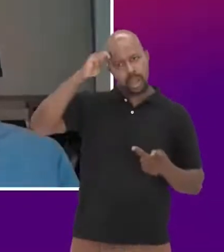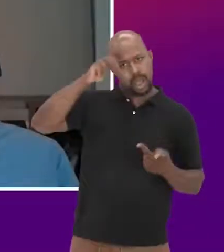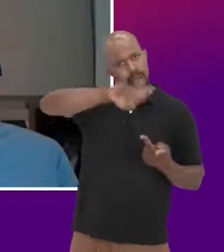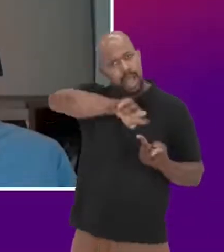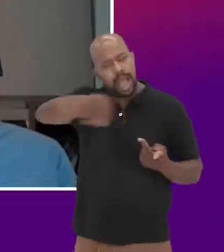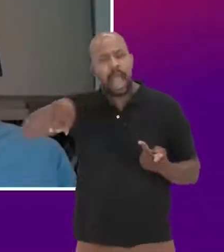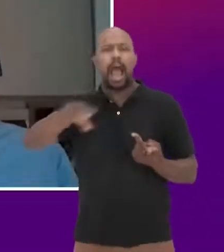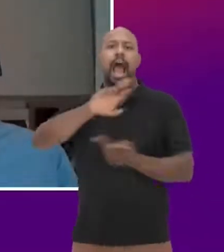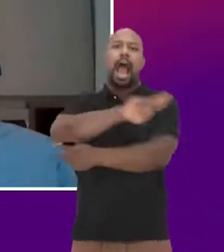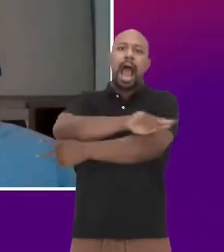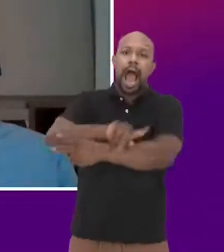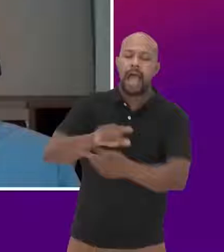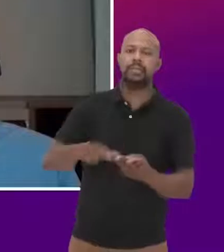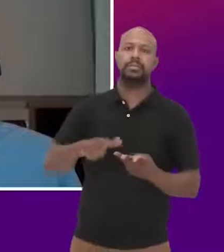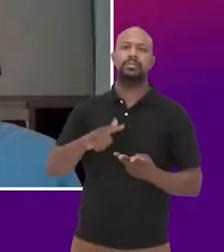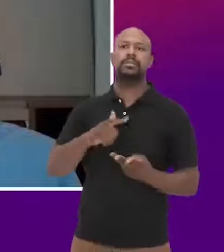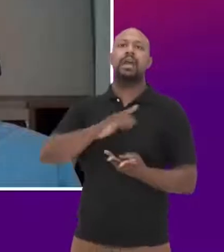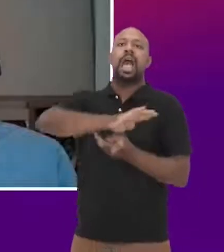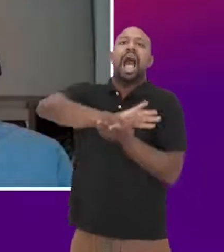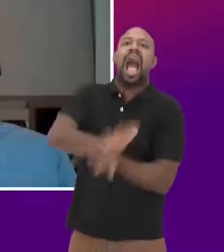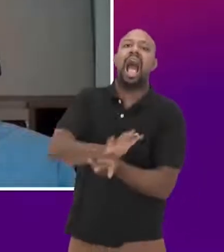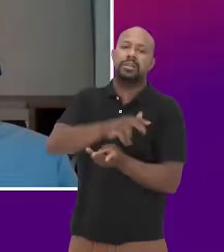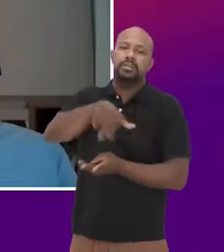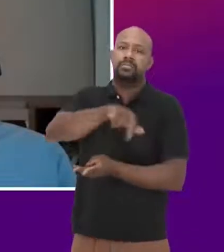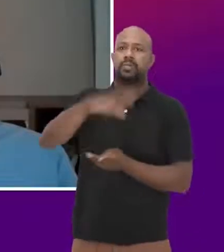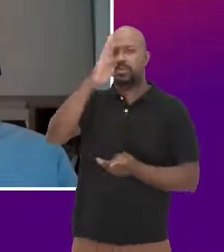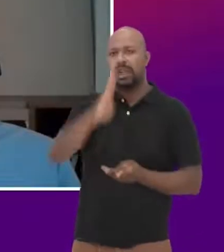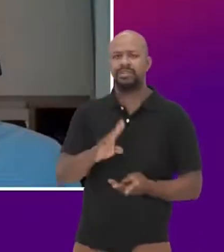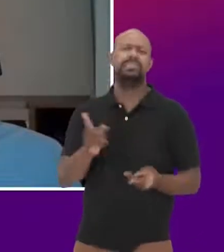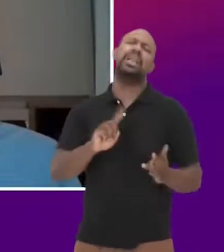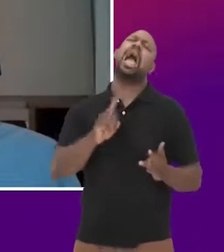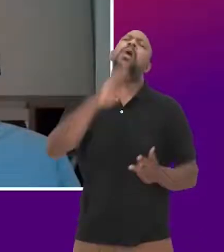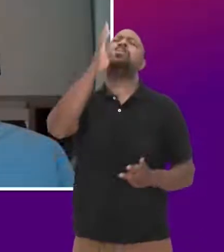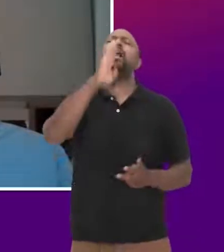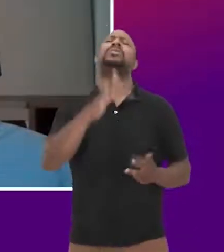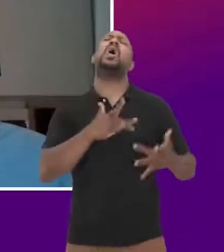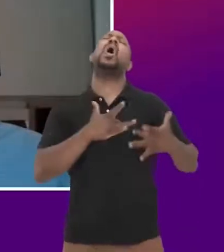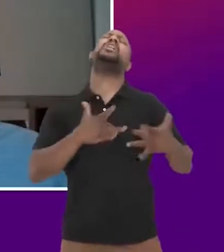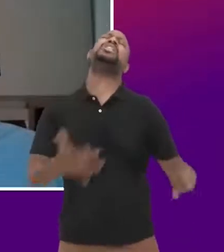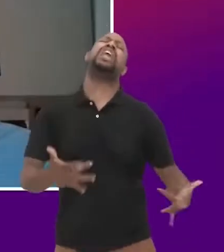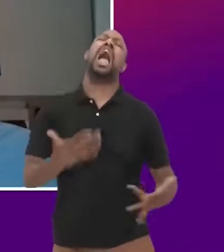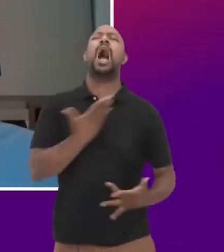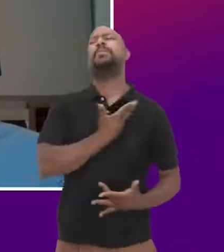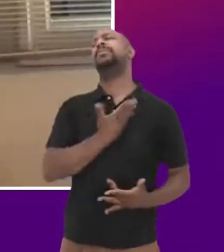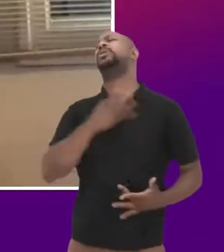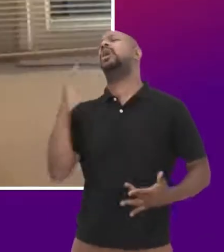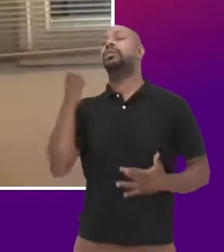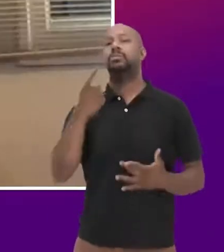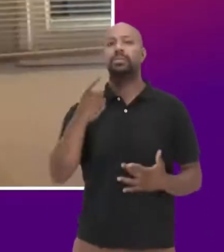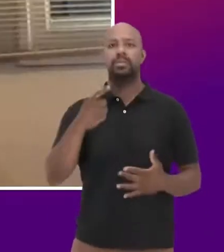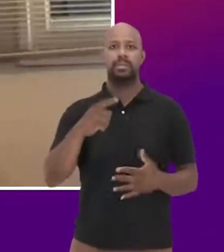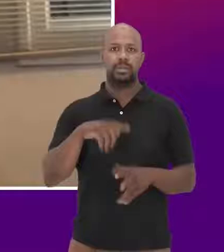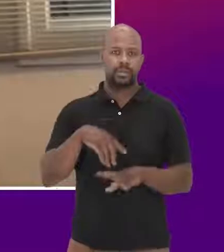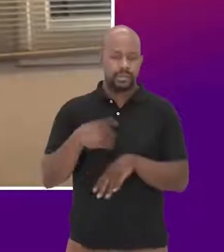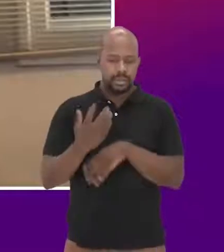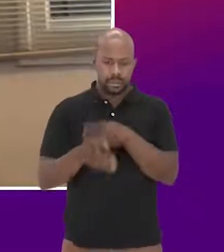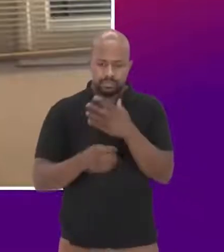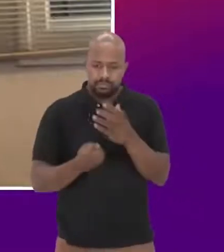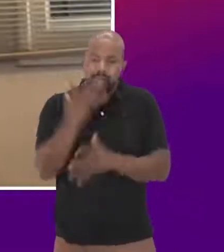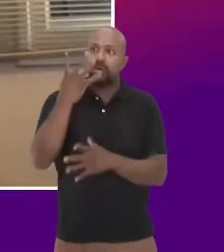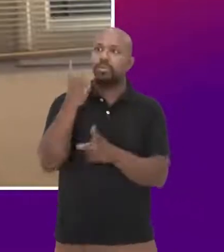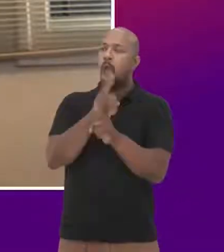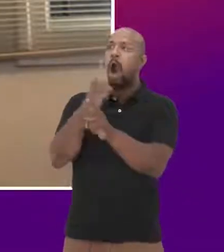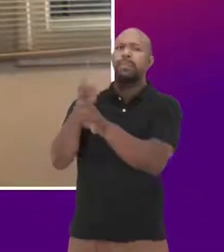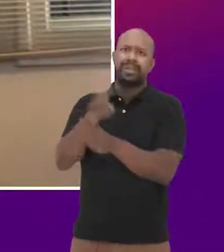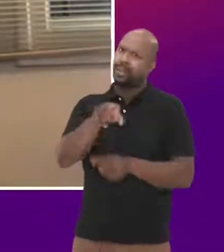se discutia ter racismo no Brasil, o Brasil era cordial, o Brasil era amigo de todo mundo, e de repente nós começamos a